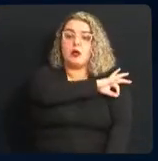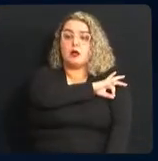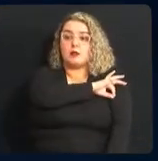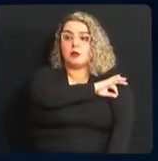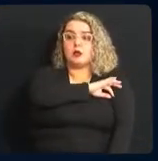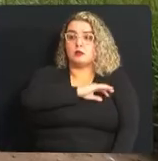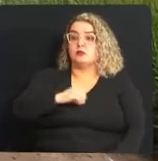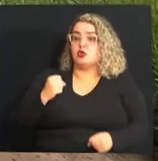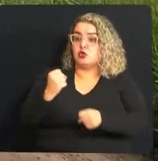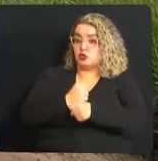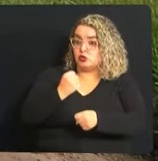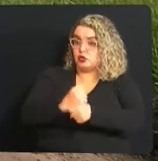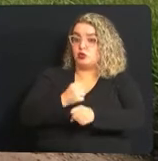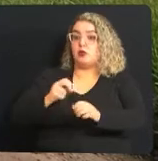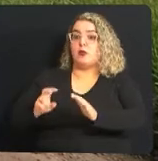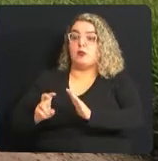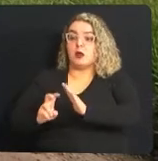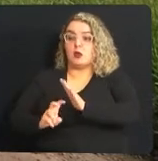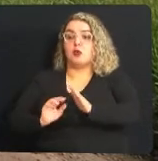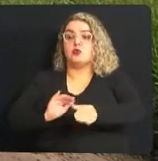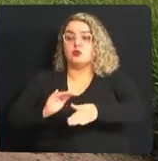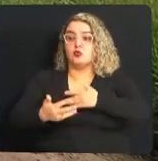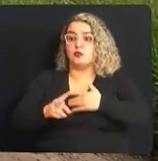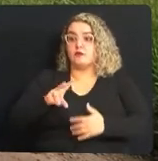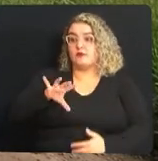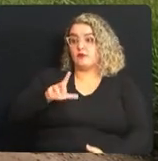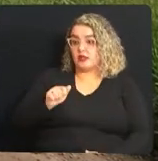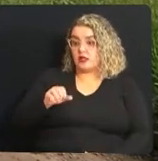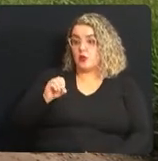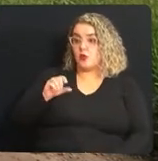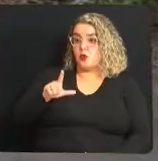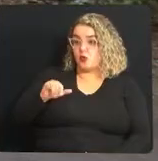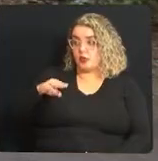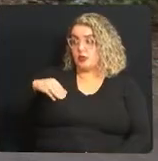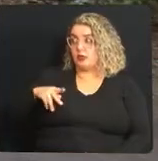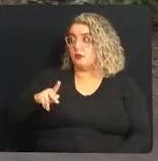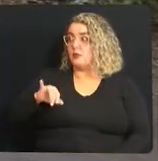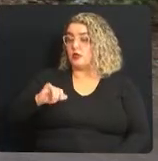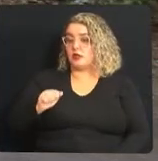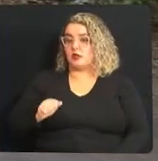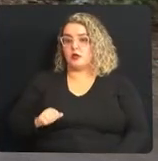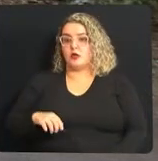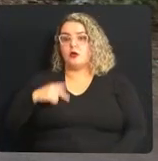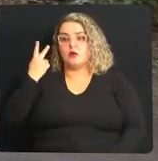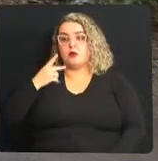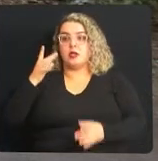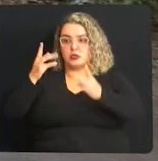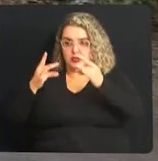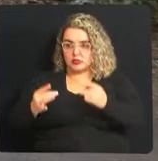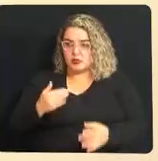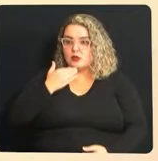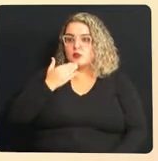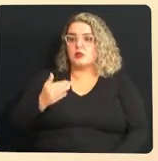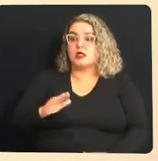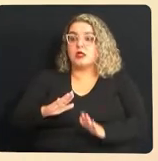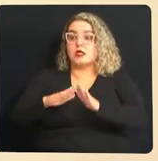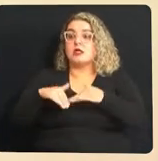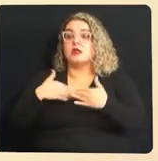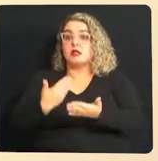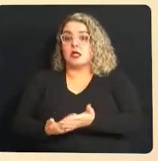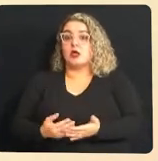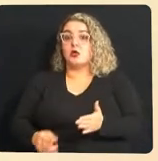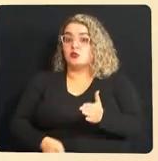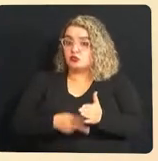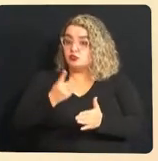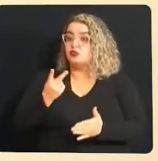a Prefeitura sobre as obras da creche no bairro Vila Olímpia. O parlamentar detalhou o pedido. Esse requerimento